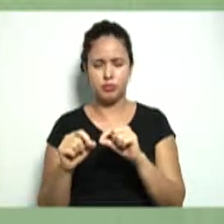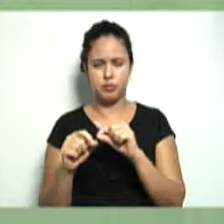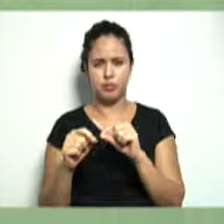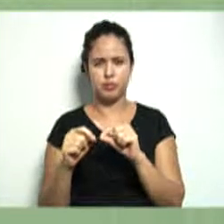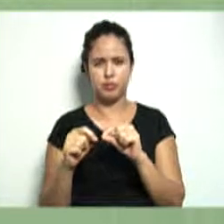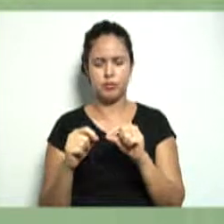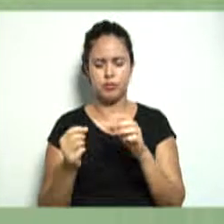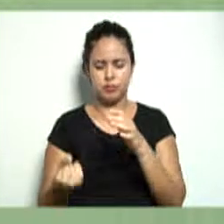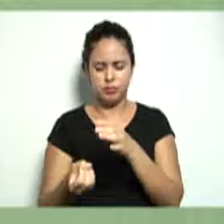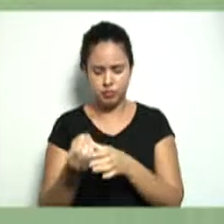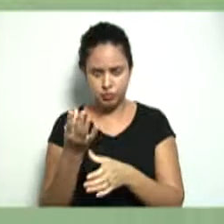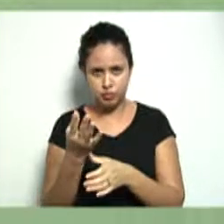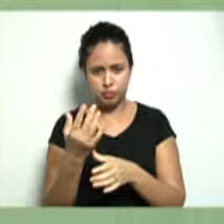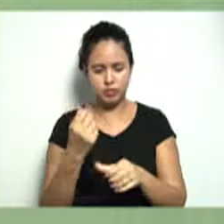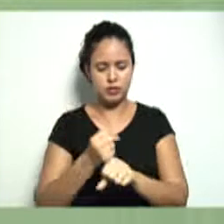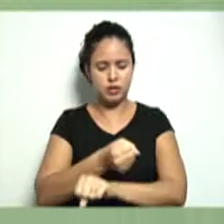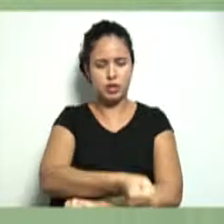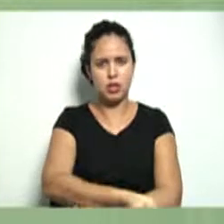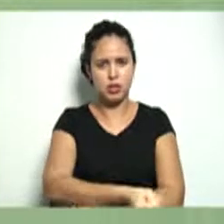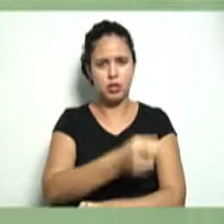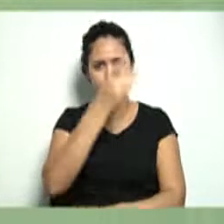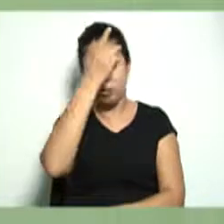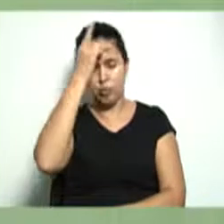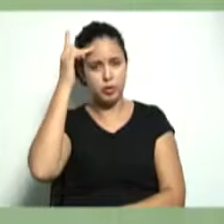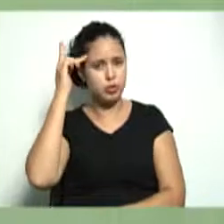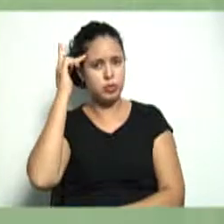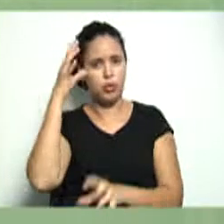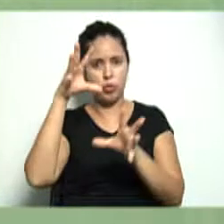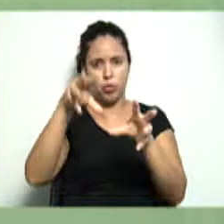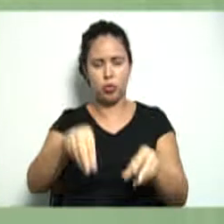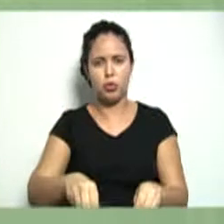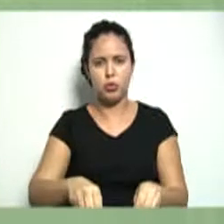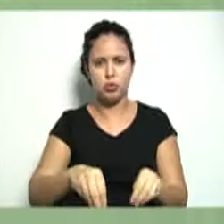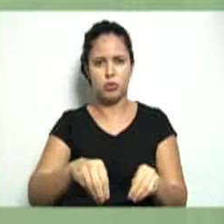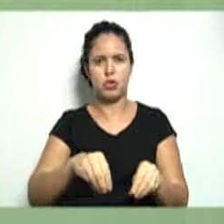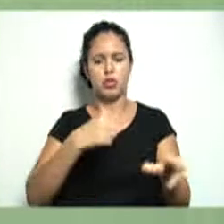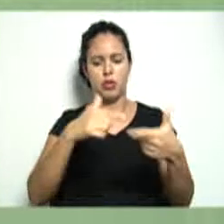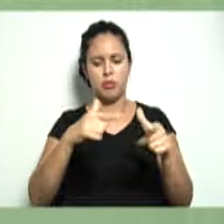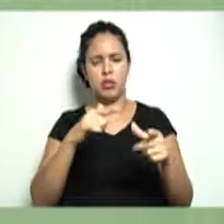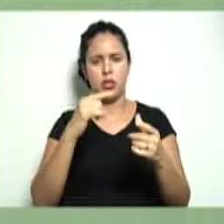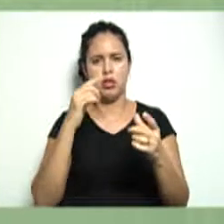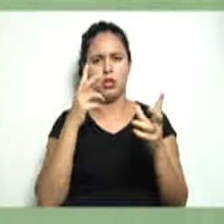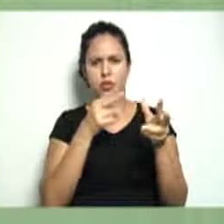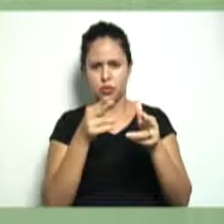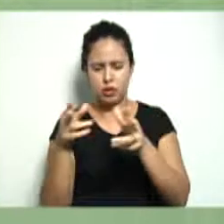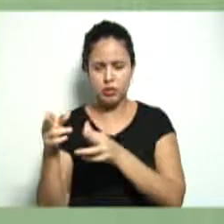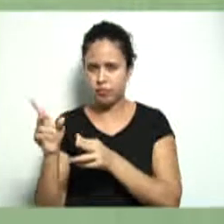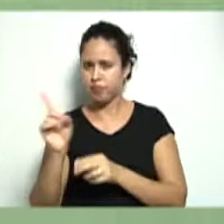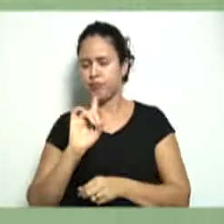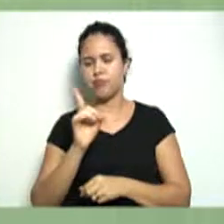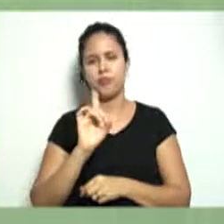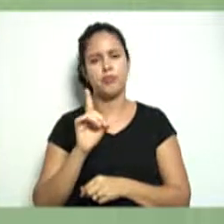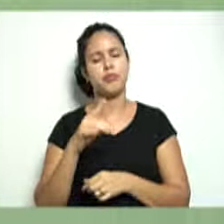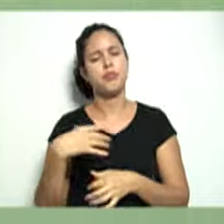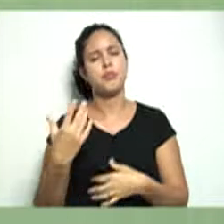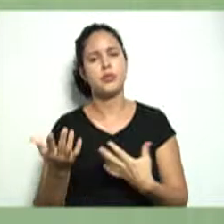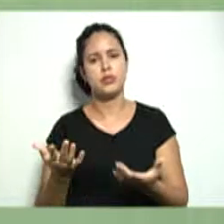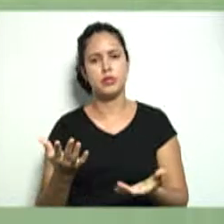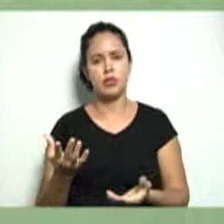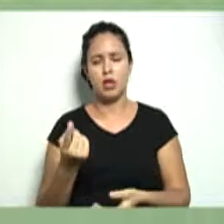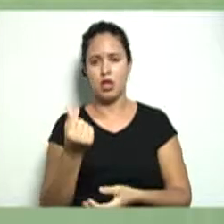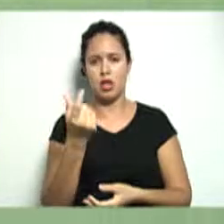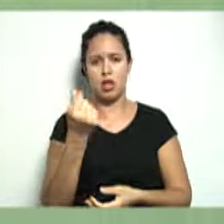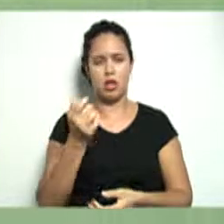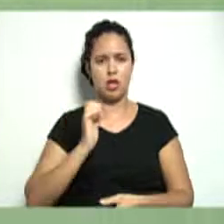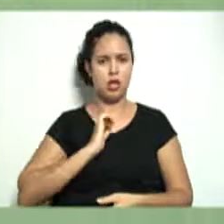em que nem todos os homens realizavam o mesmo tipo de trabalho. Nesse modo de produção, as riquezas